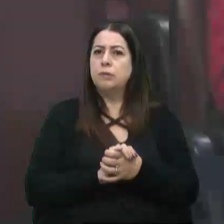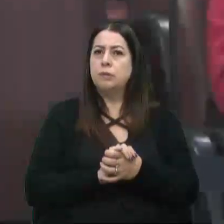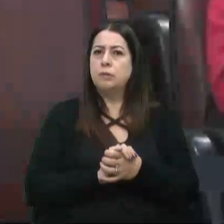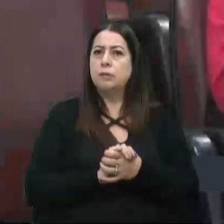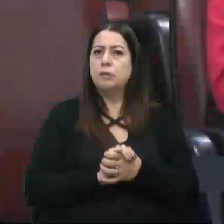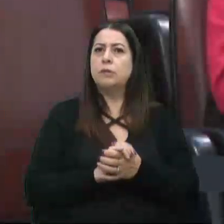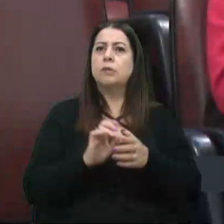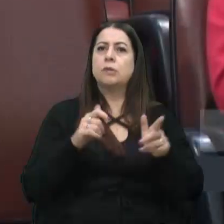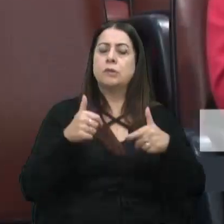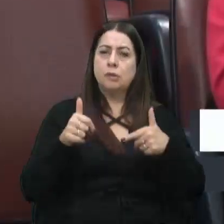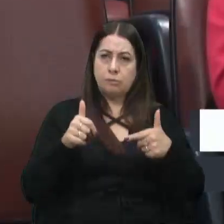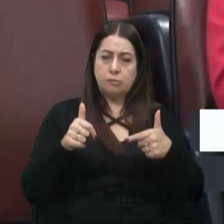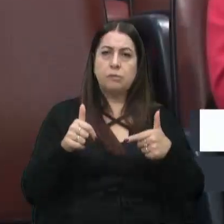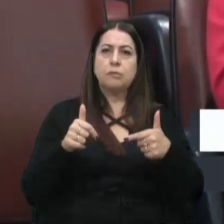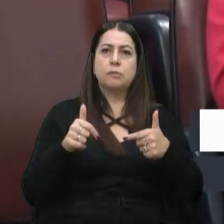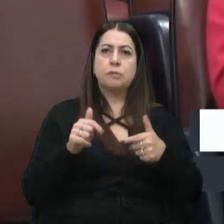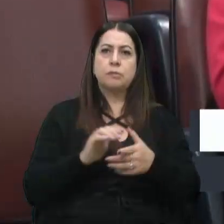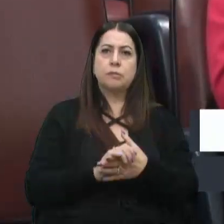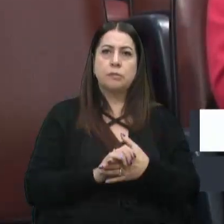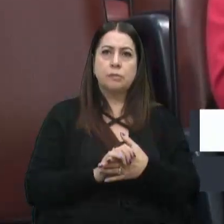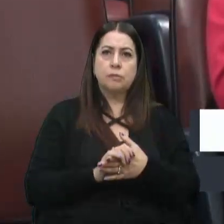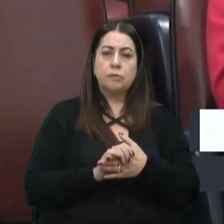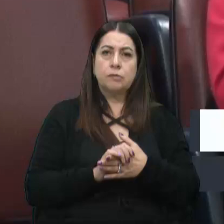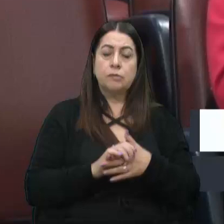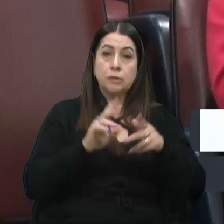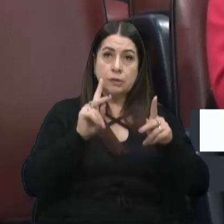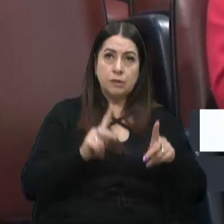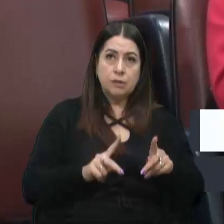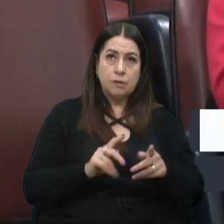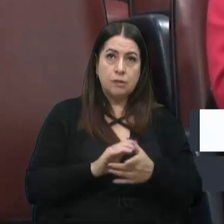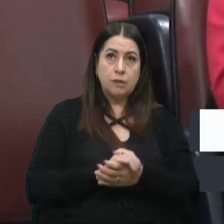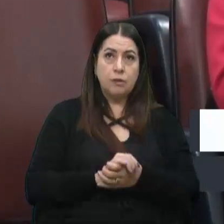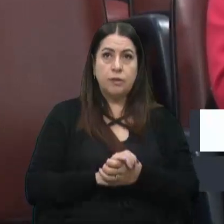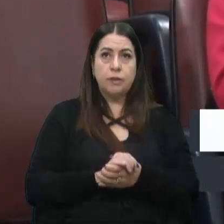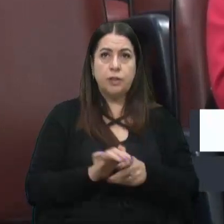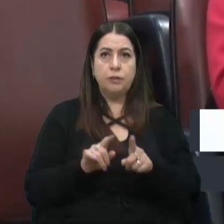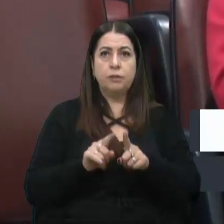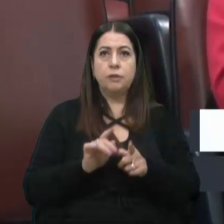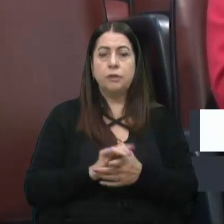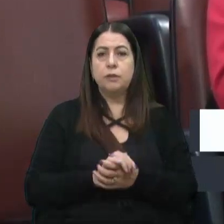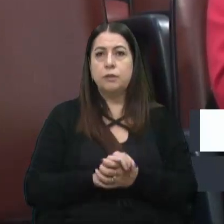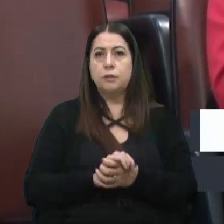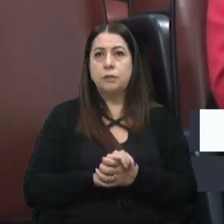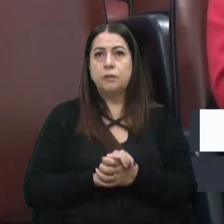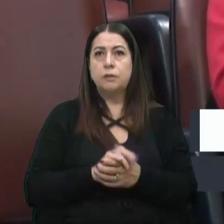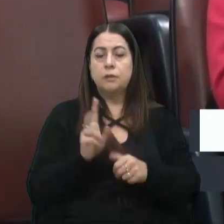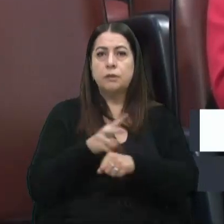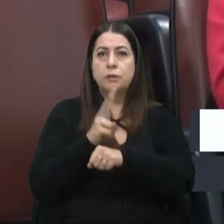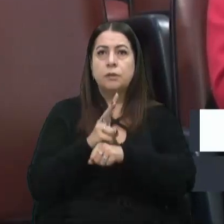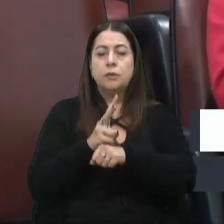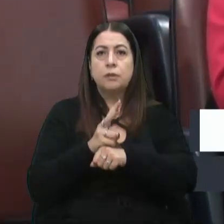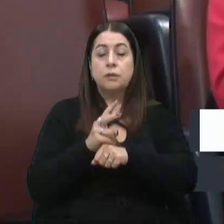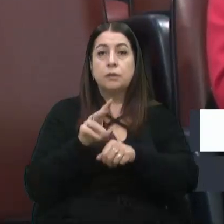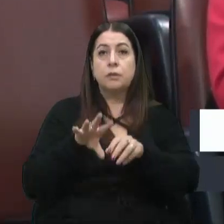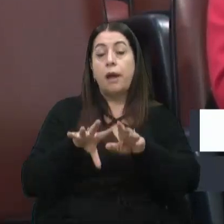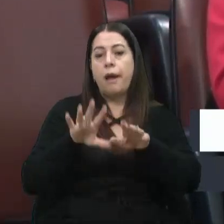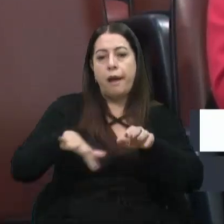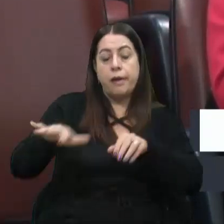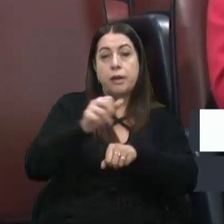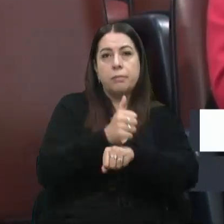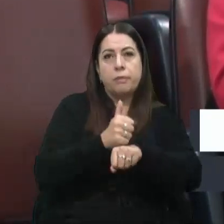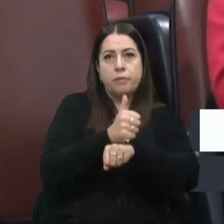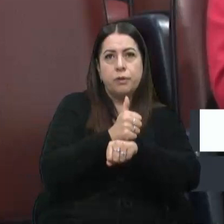no emprego, no pessoal que vai buscando profissionalismo, para